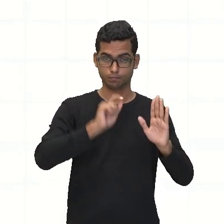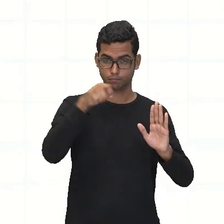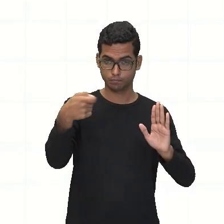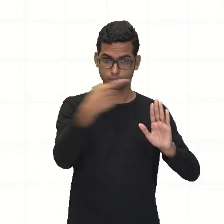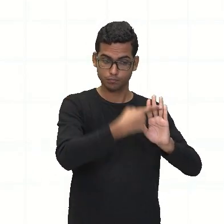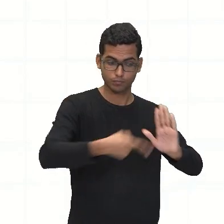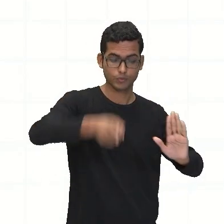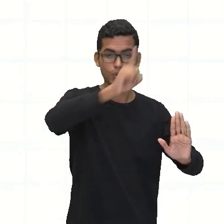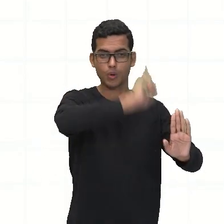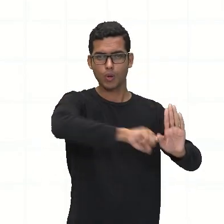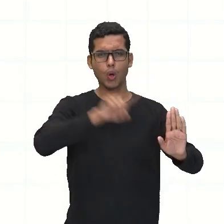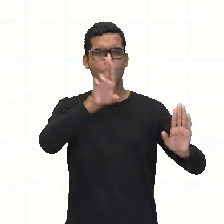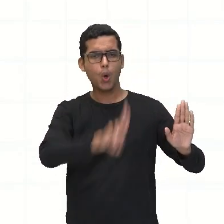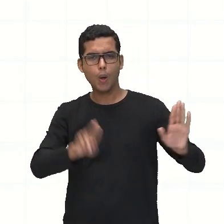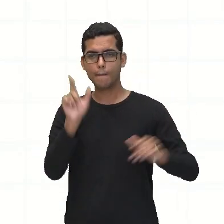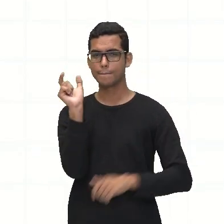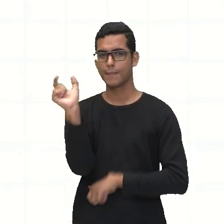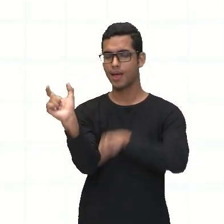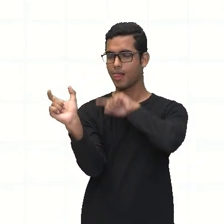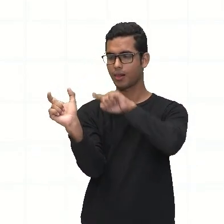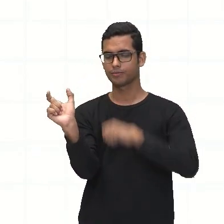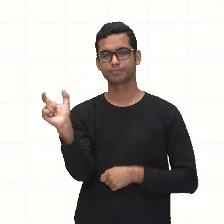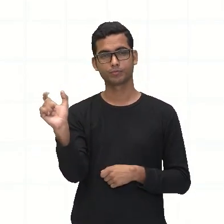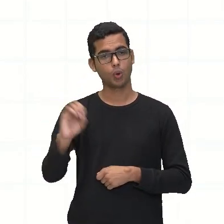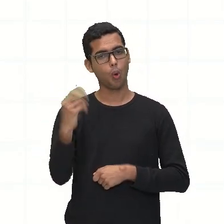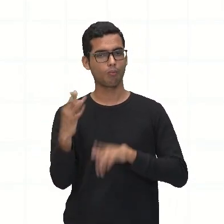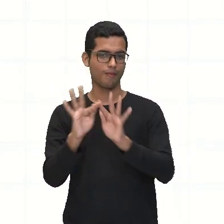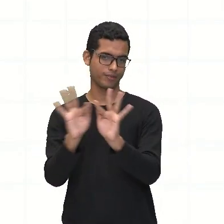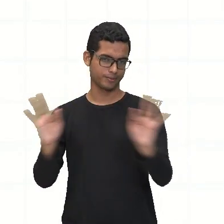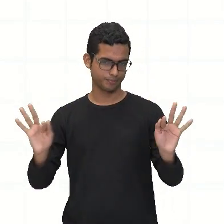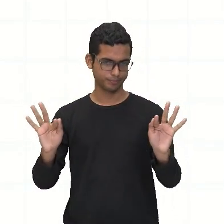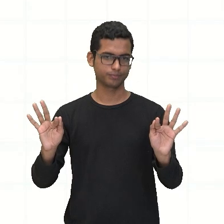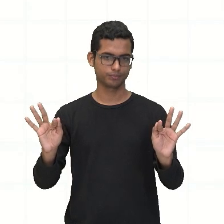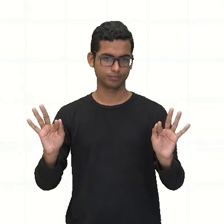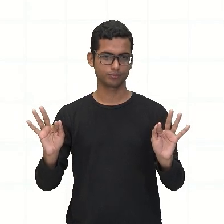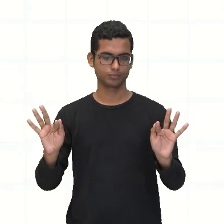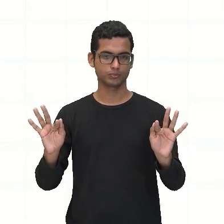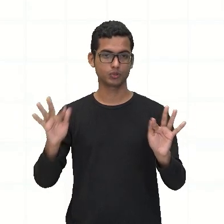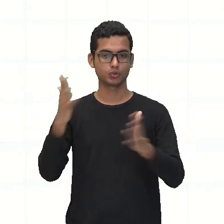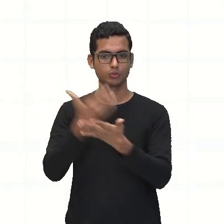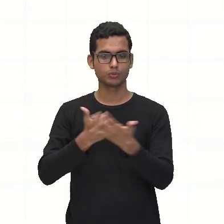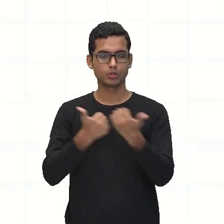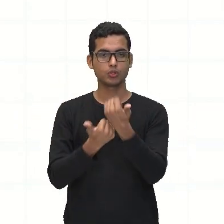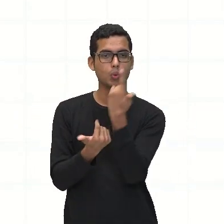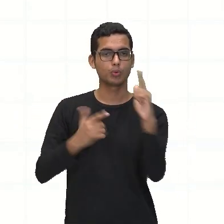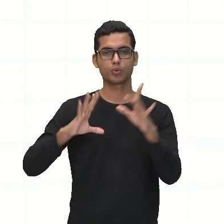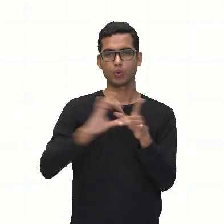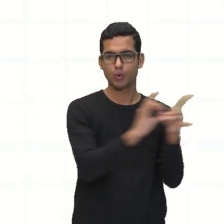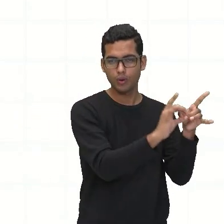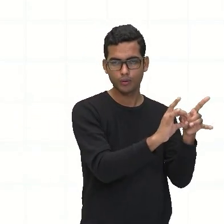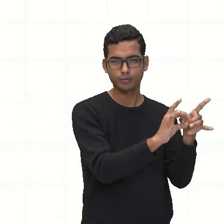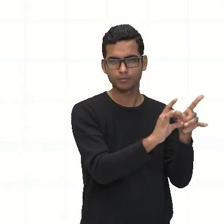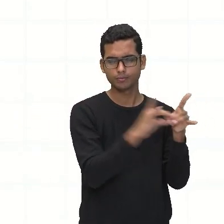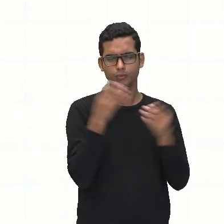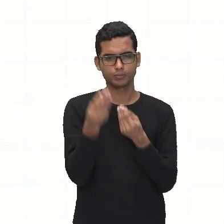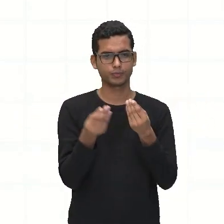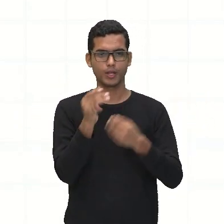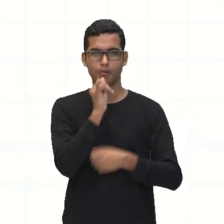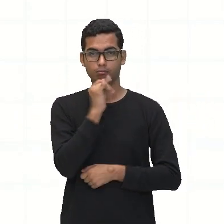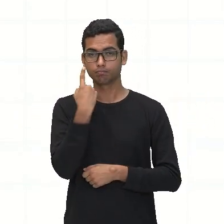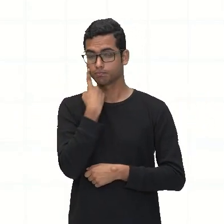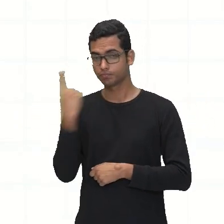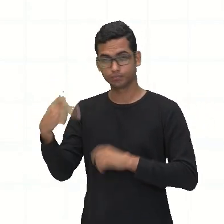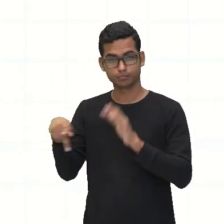em utilizar uma palavra ou uma expressão em lugar de outra. Então, veja bem, a metáfora é